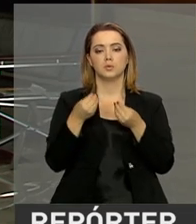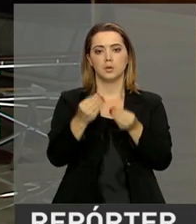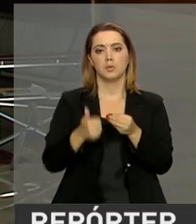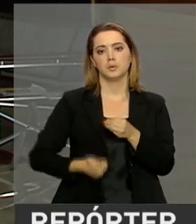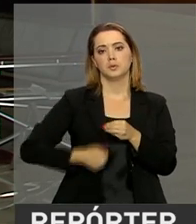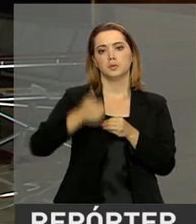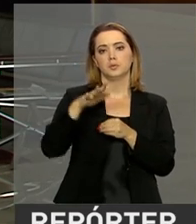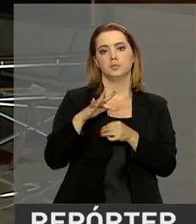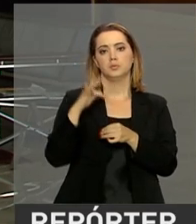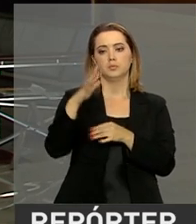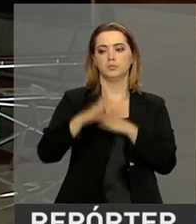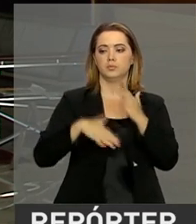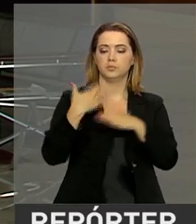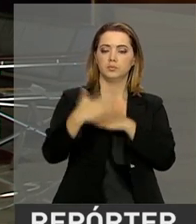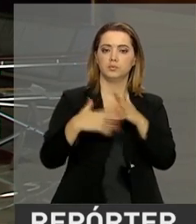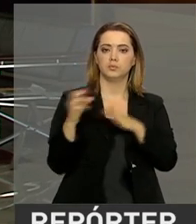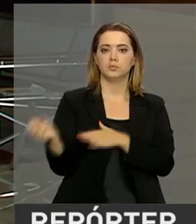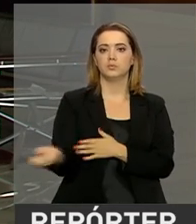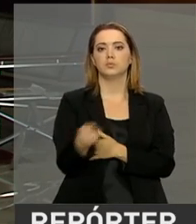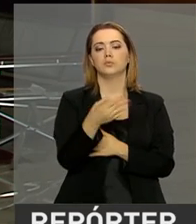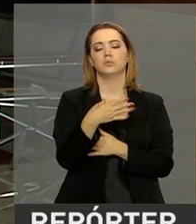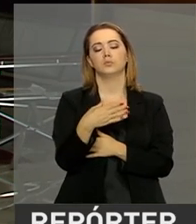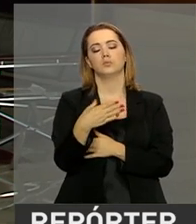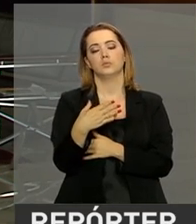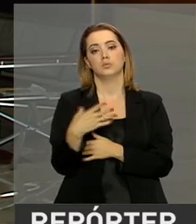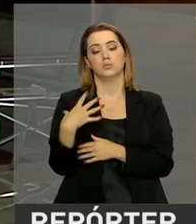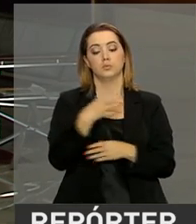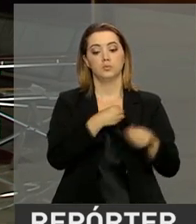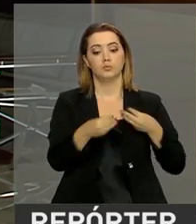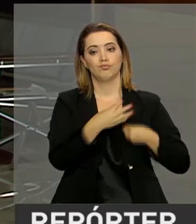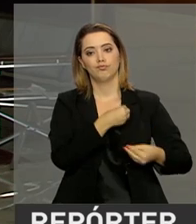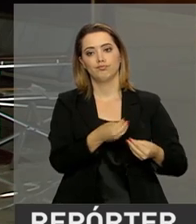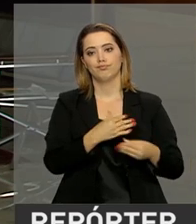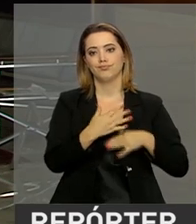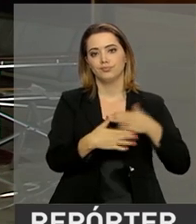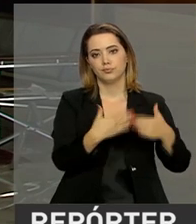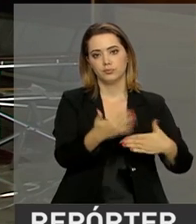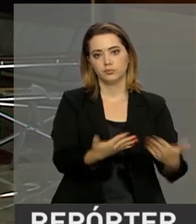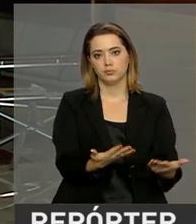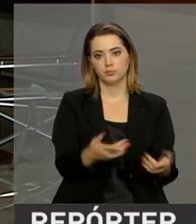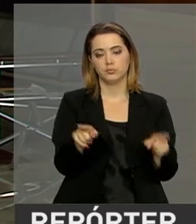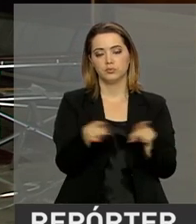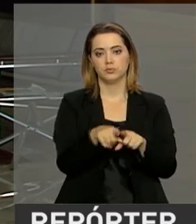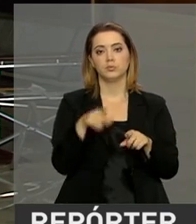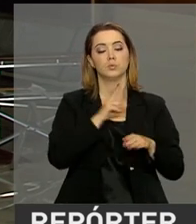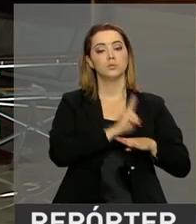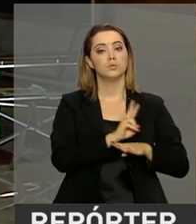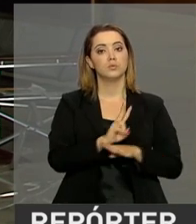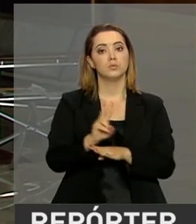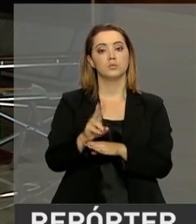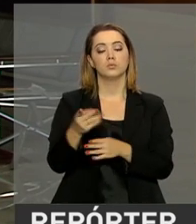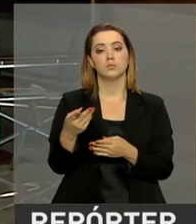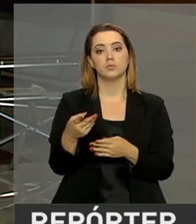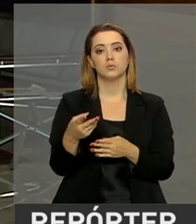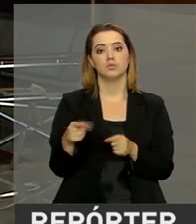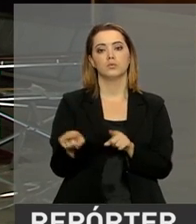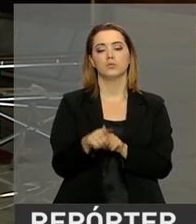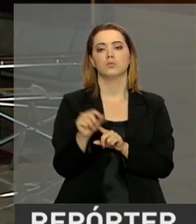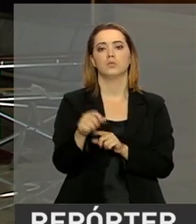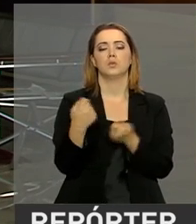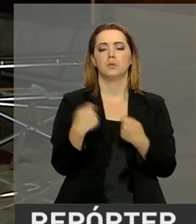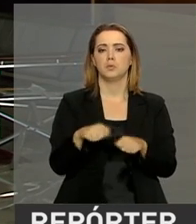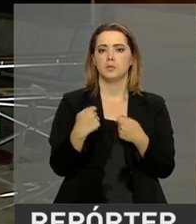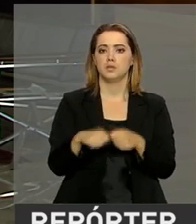de desenvolvimento para as novas gerações o presidente da abicalçados também defendeu a aprovação da proposta